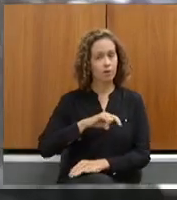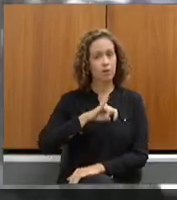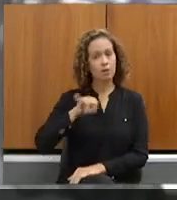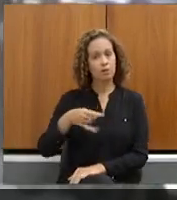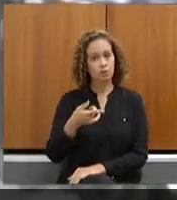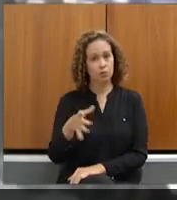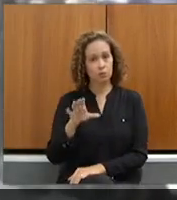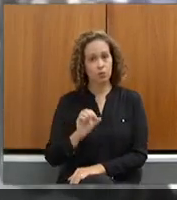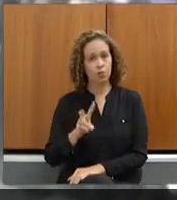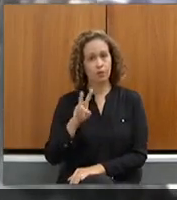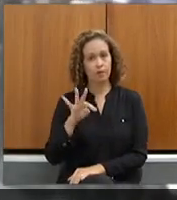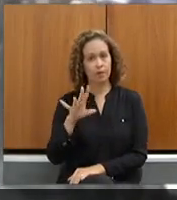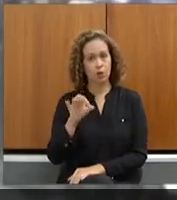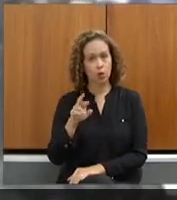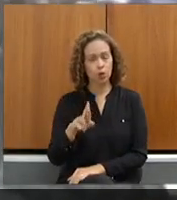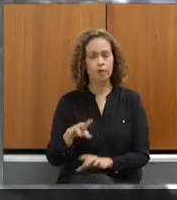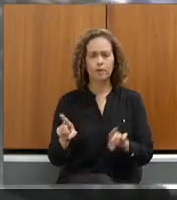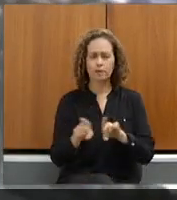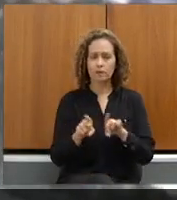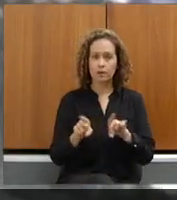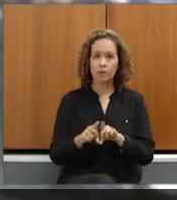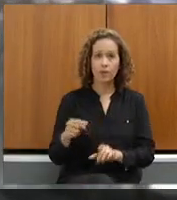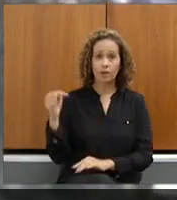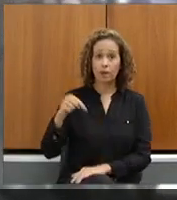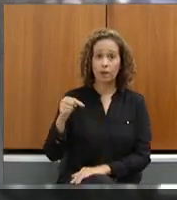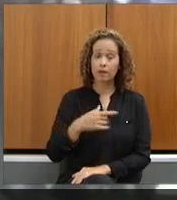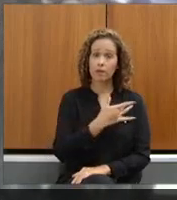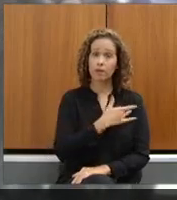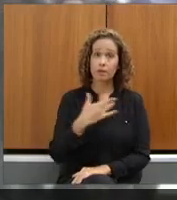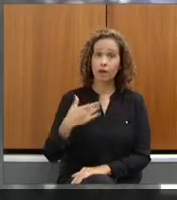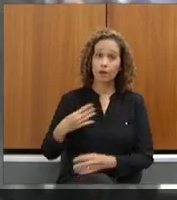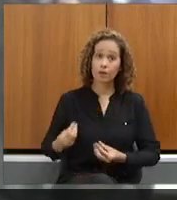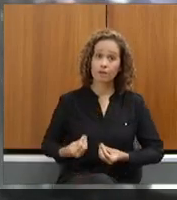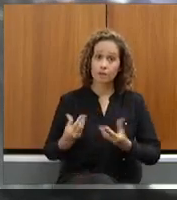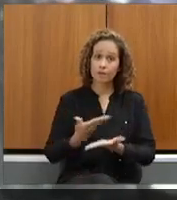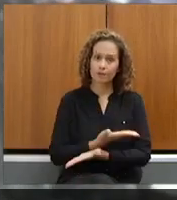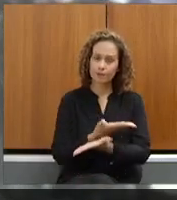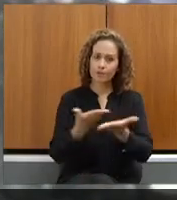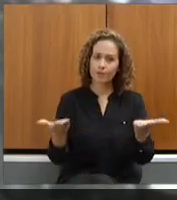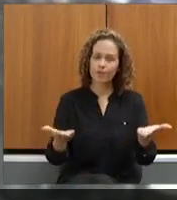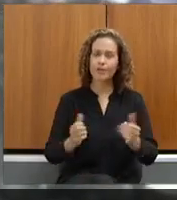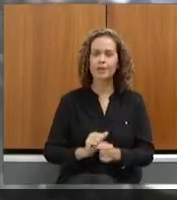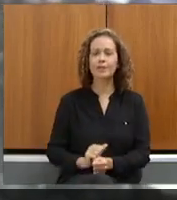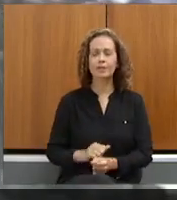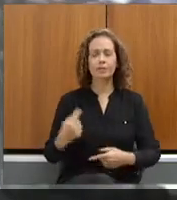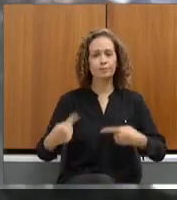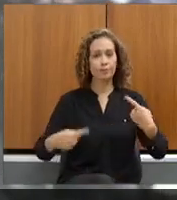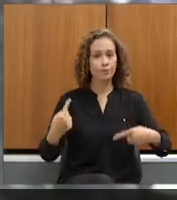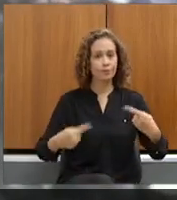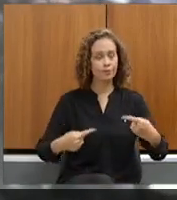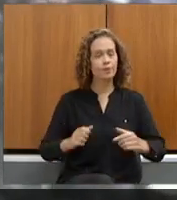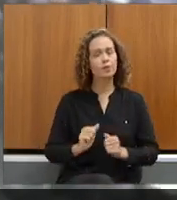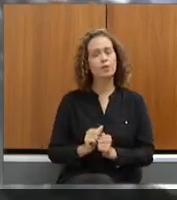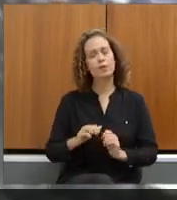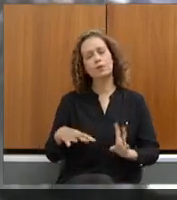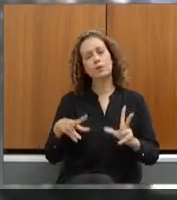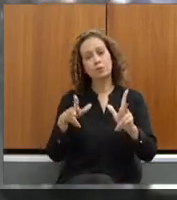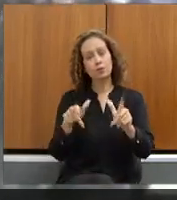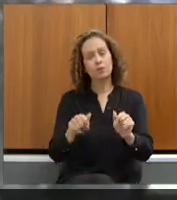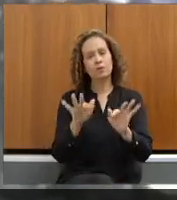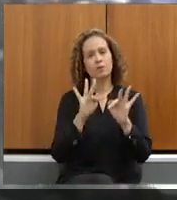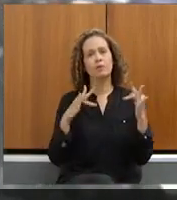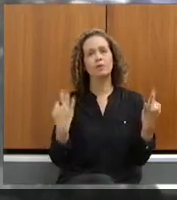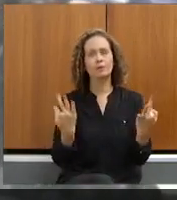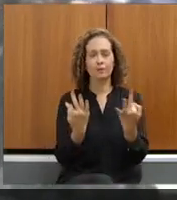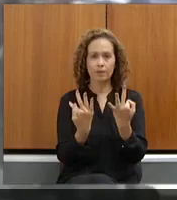Xavier quero também aqui deve ser já saúde melhoria para os parlamentares e todos e todos